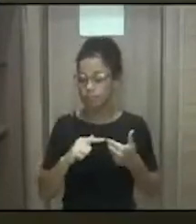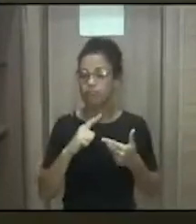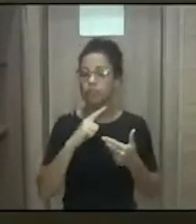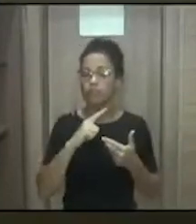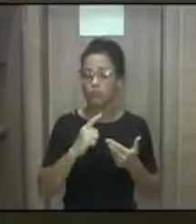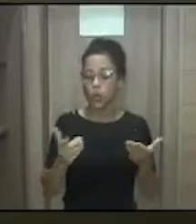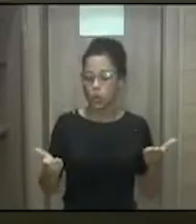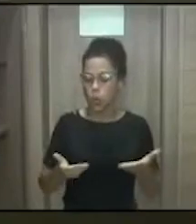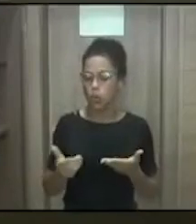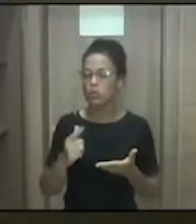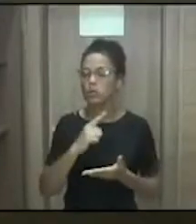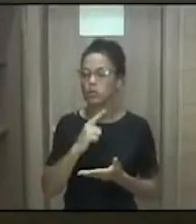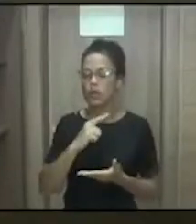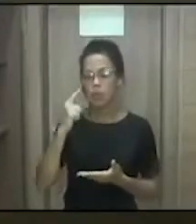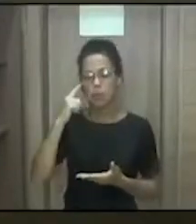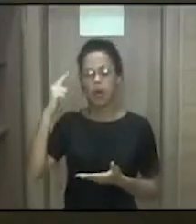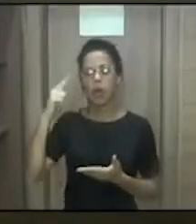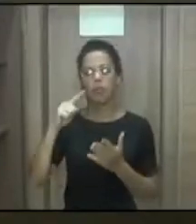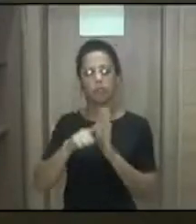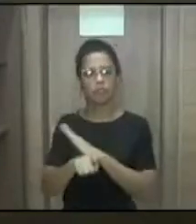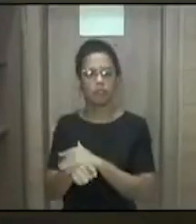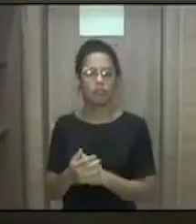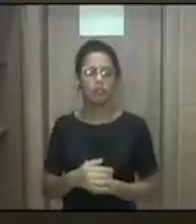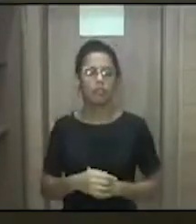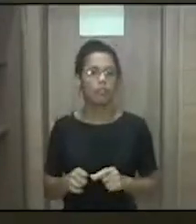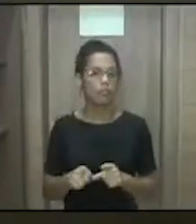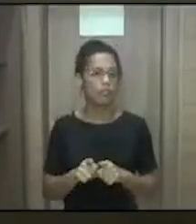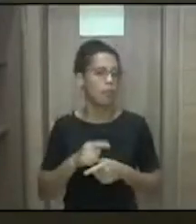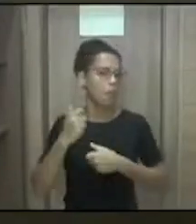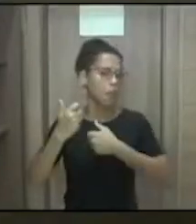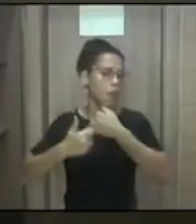hoje. Eu acho que também conseguir falar por mais tempo e